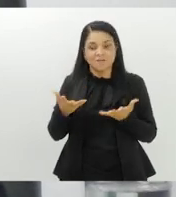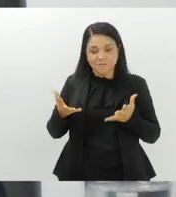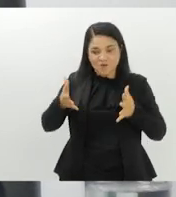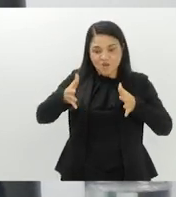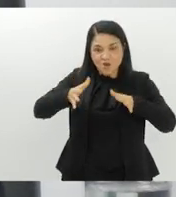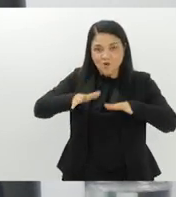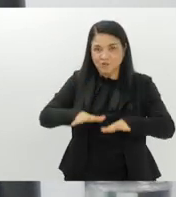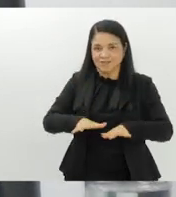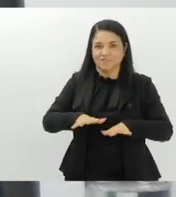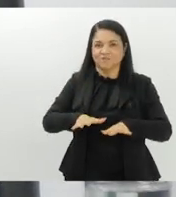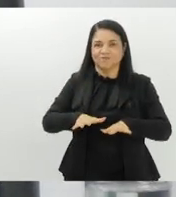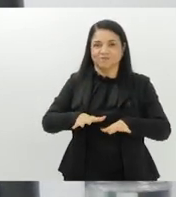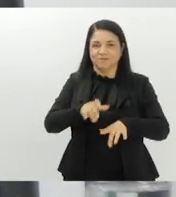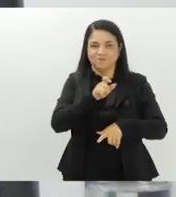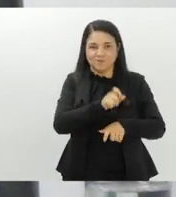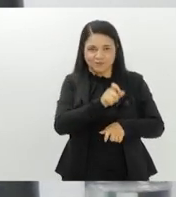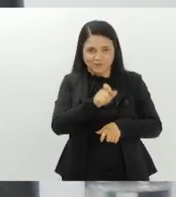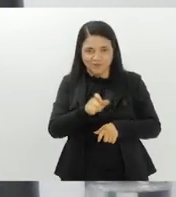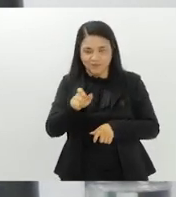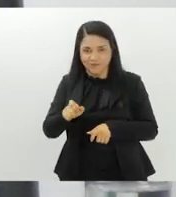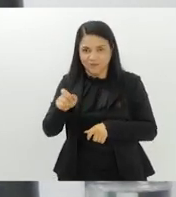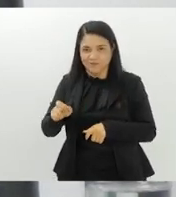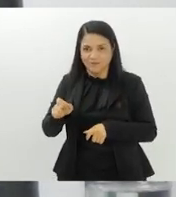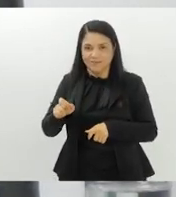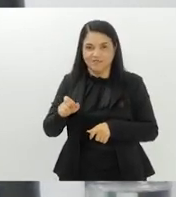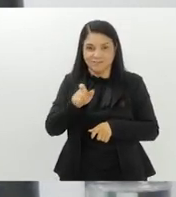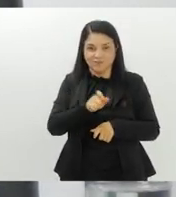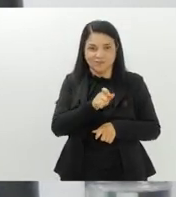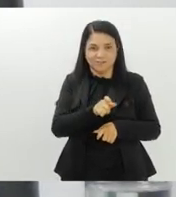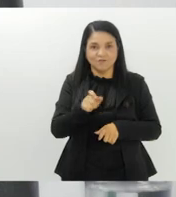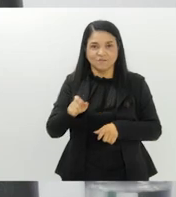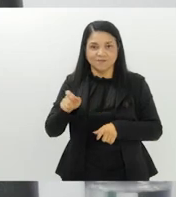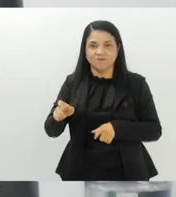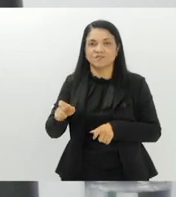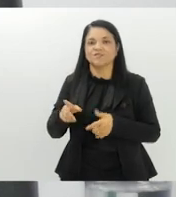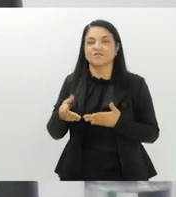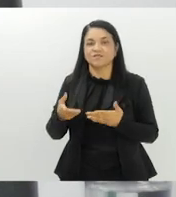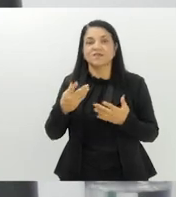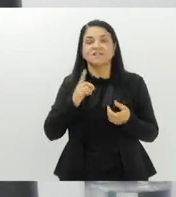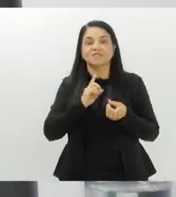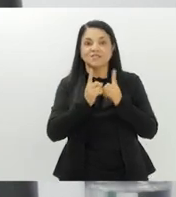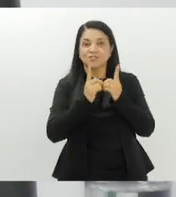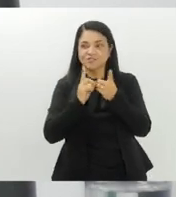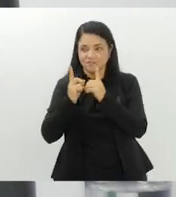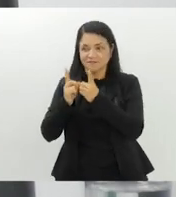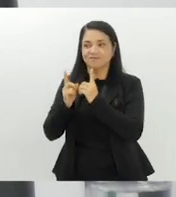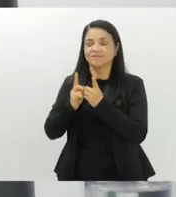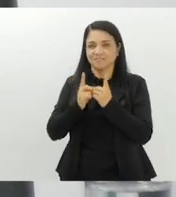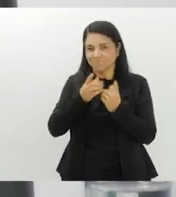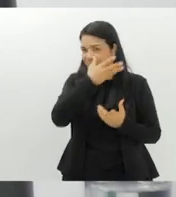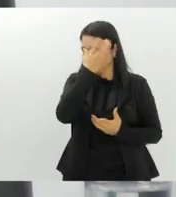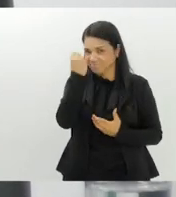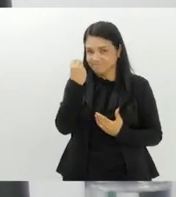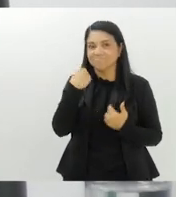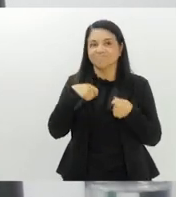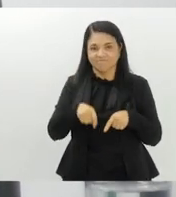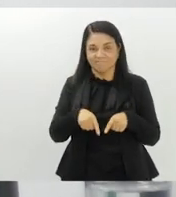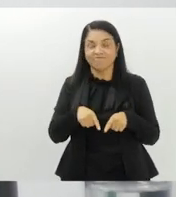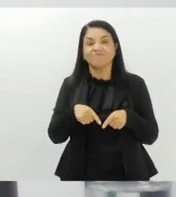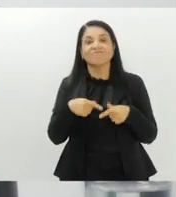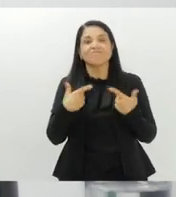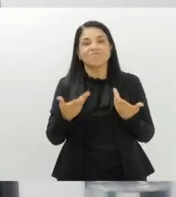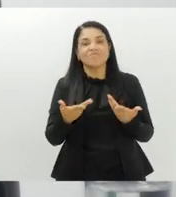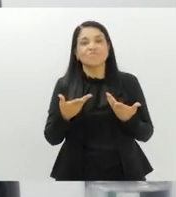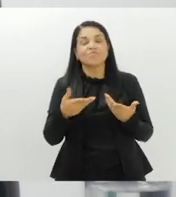né, as pessoas. Então, a gente tem essa dinâmica, né? O Instituto Benjamin Constant é